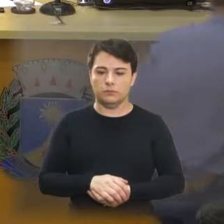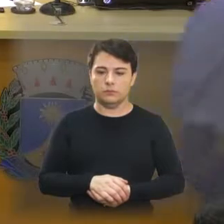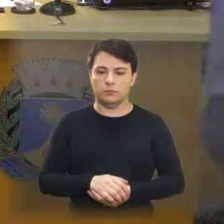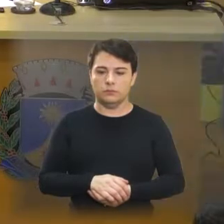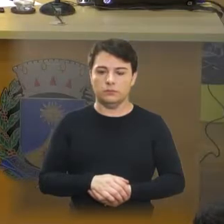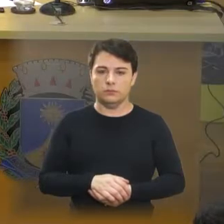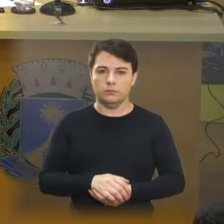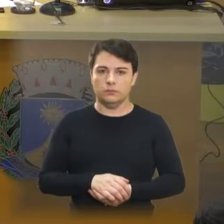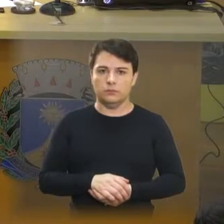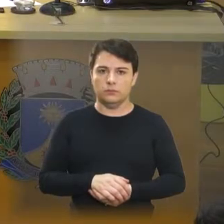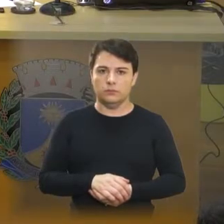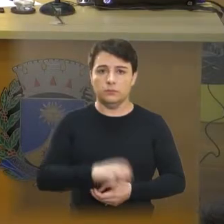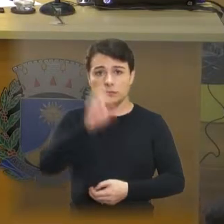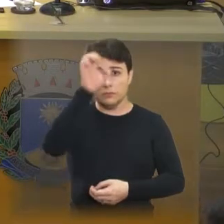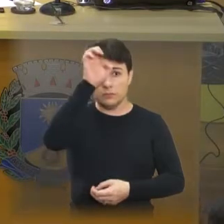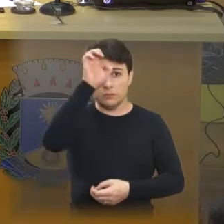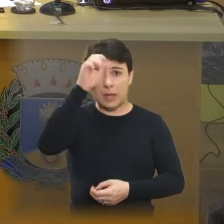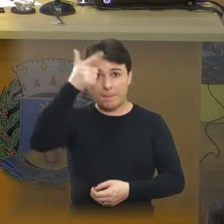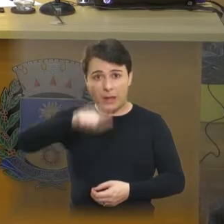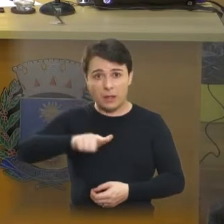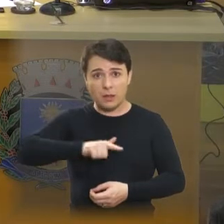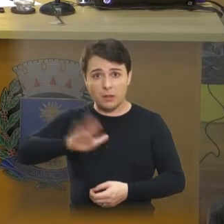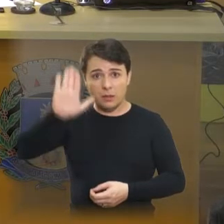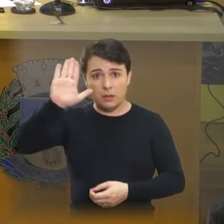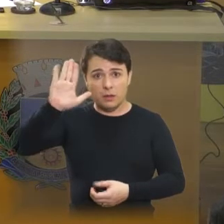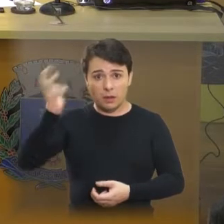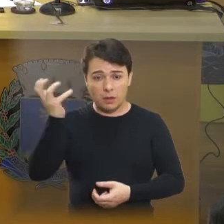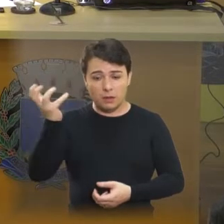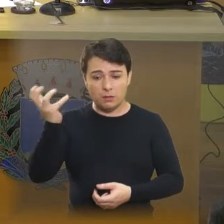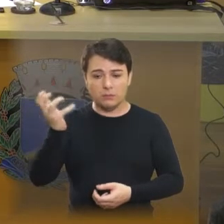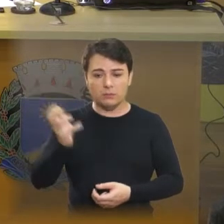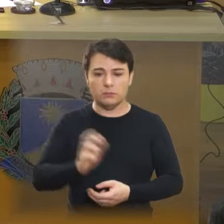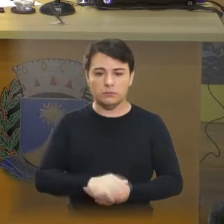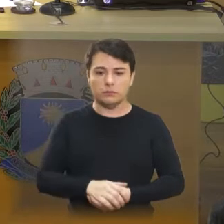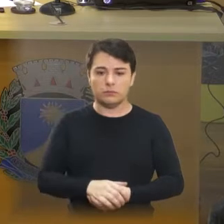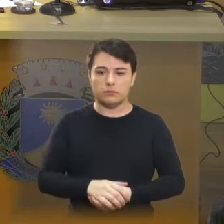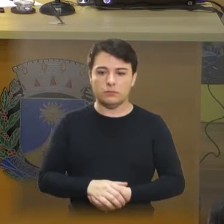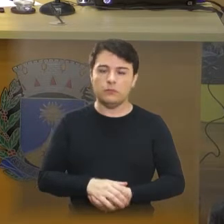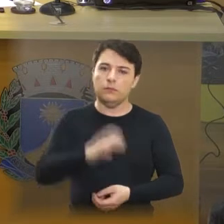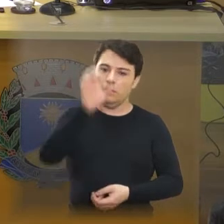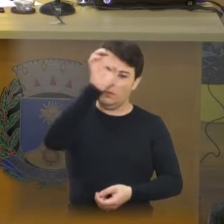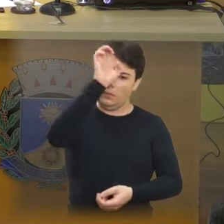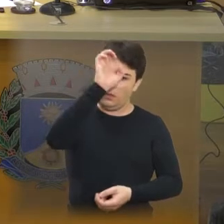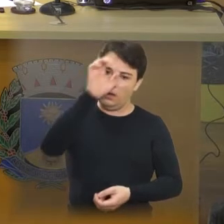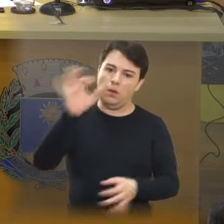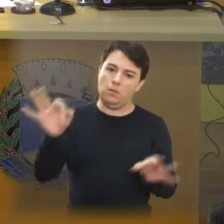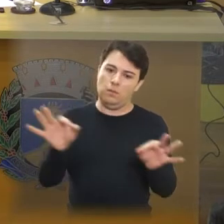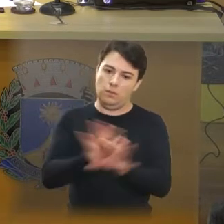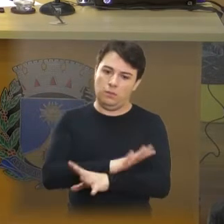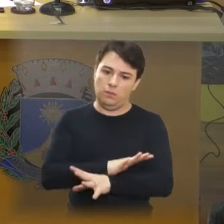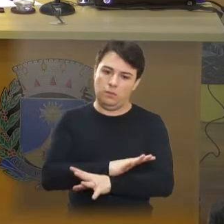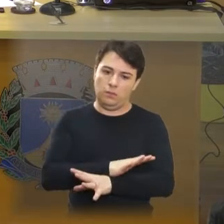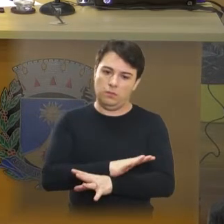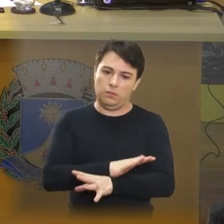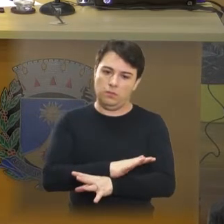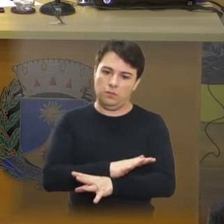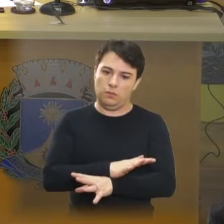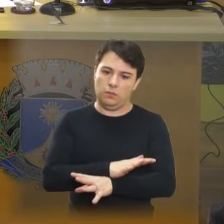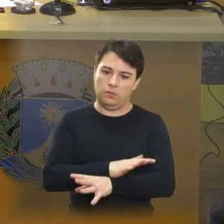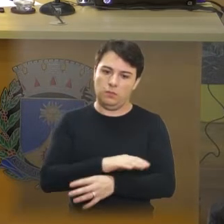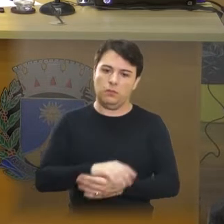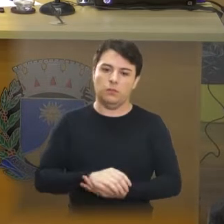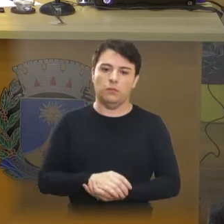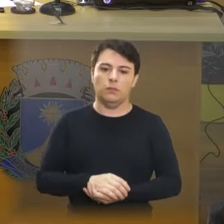Além do vereador Leixo Jack, alguém mais se inscreve? Então, no final da fala do vereador... Não, estou